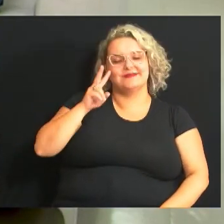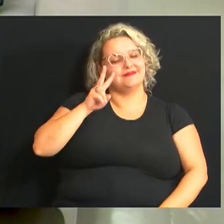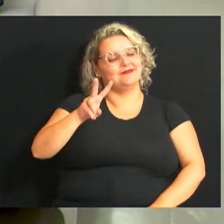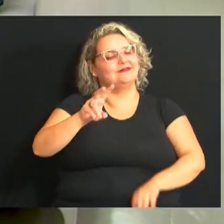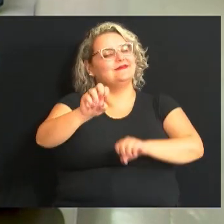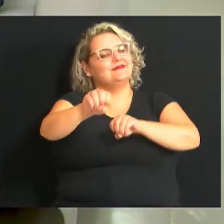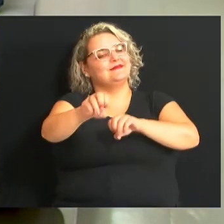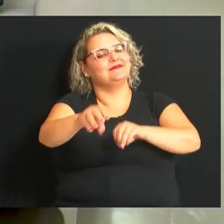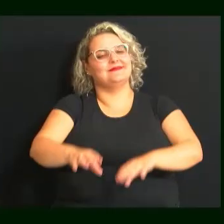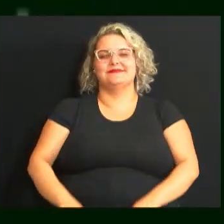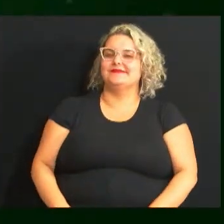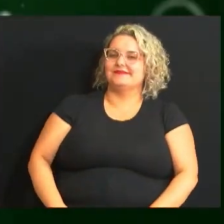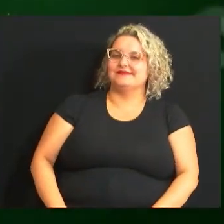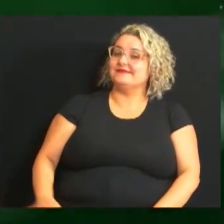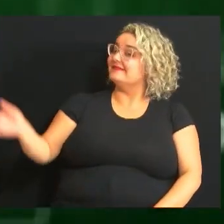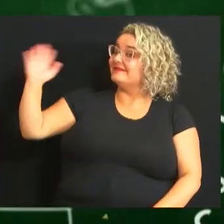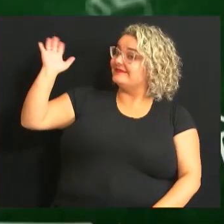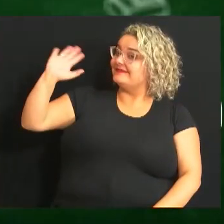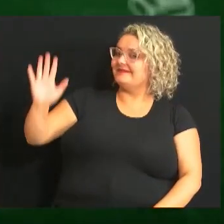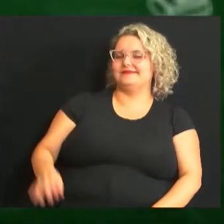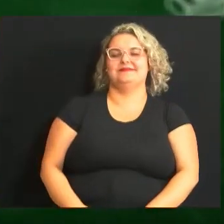olho na educação. Tchau.